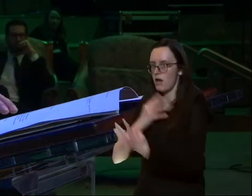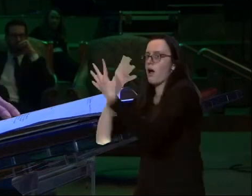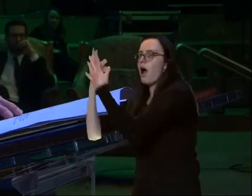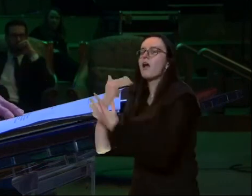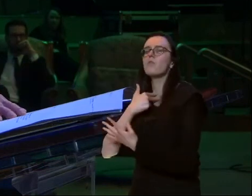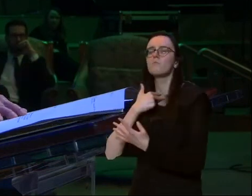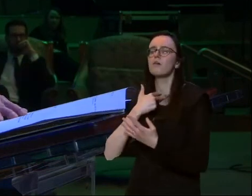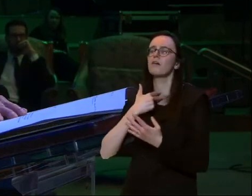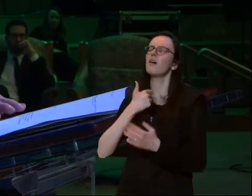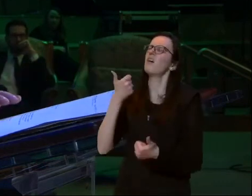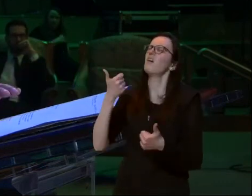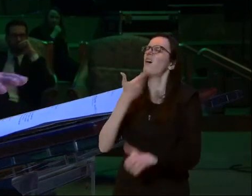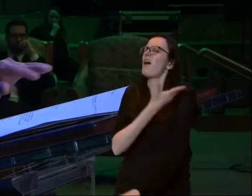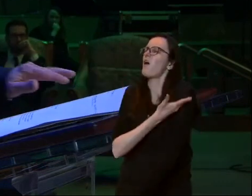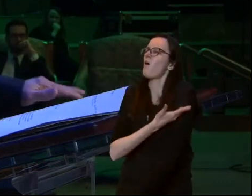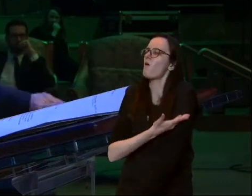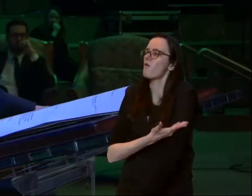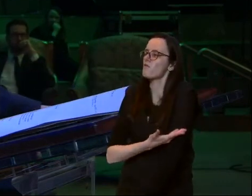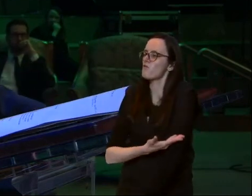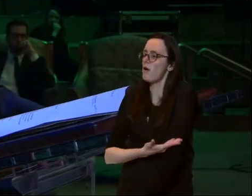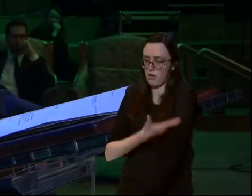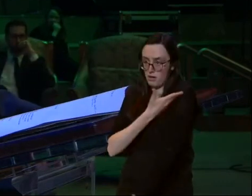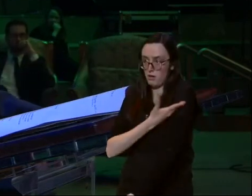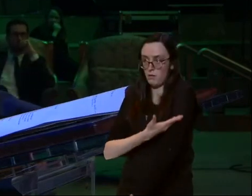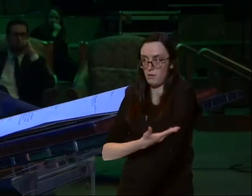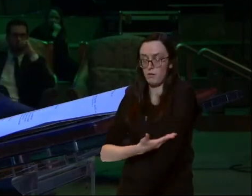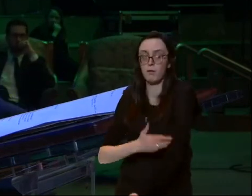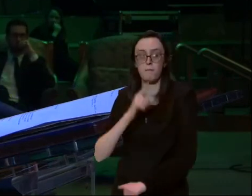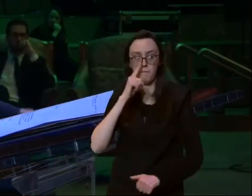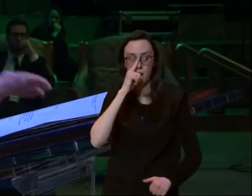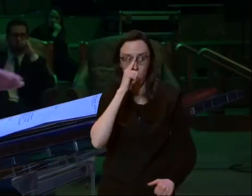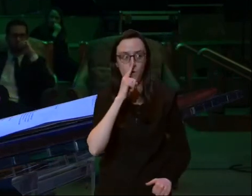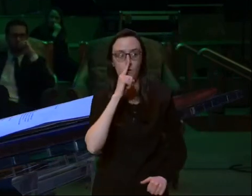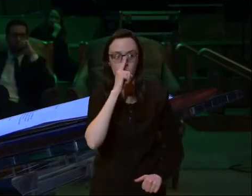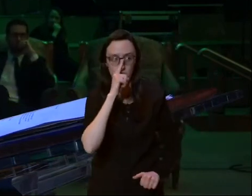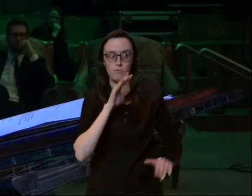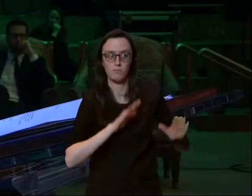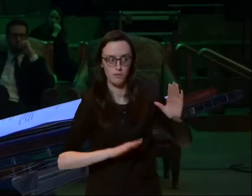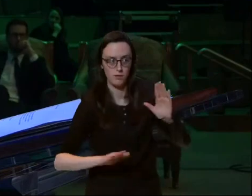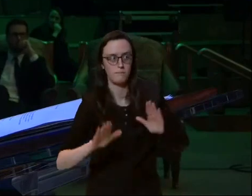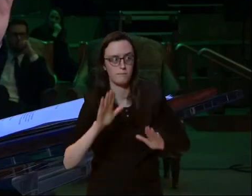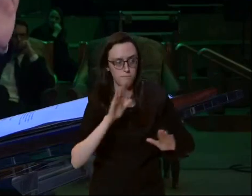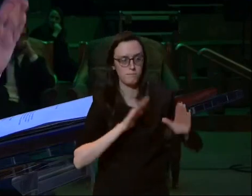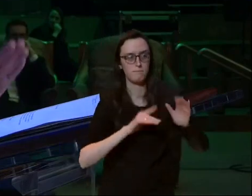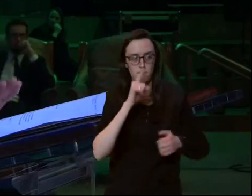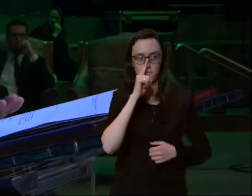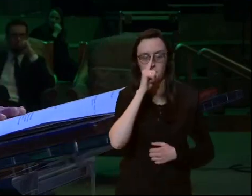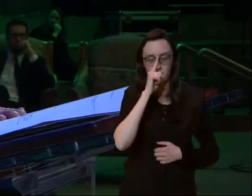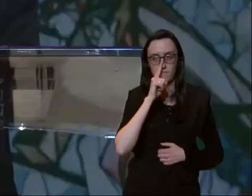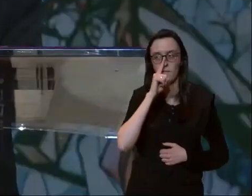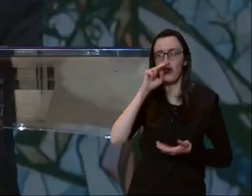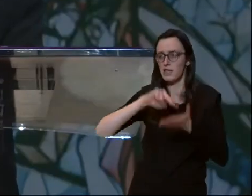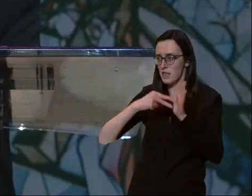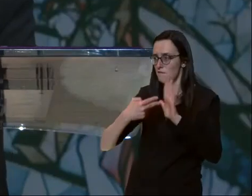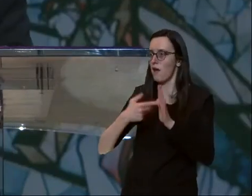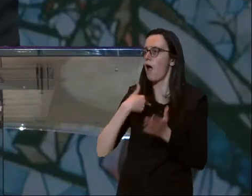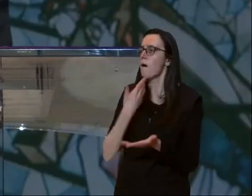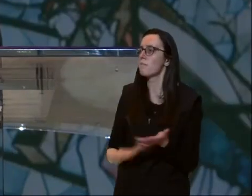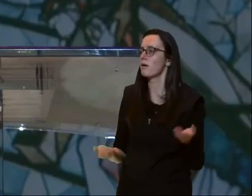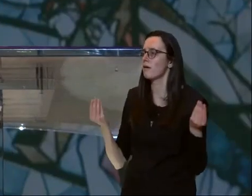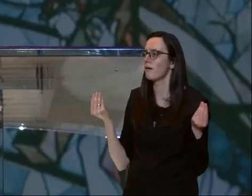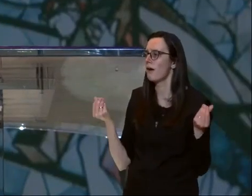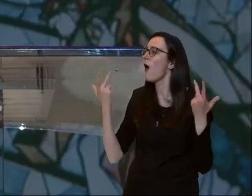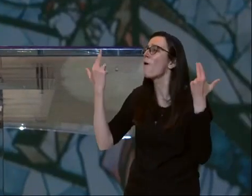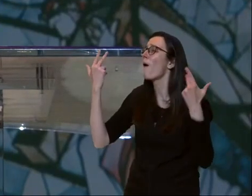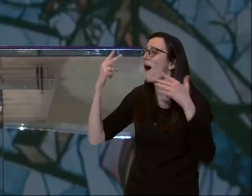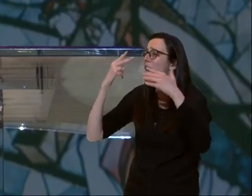Mas se ele não me incomoda, é um péssimo sinal. É sinal que eu estou insensível, que